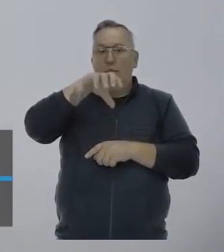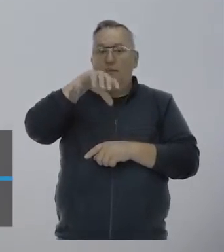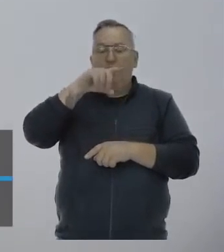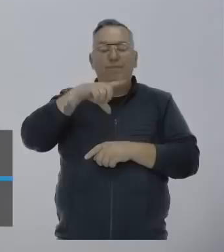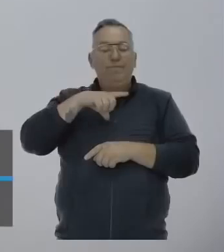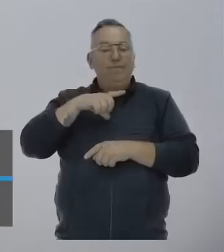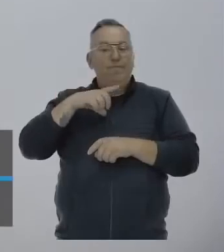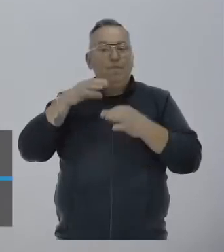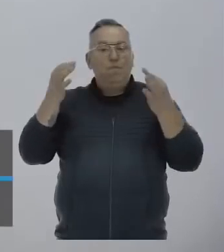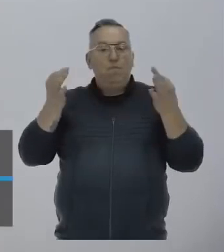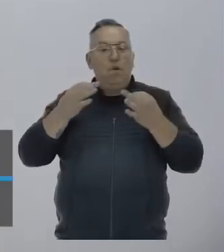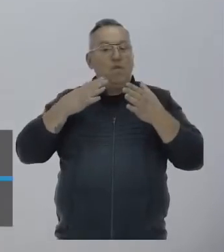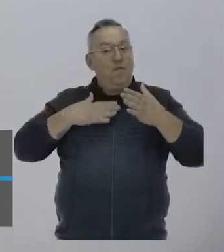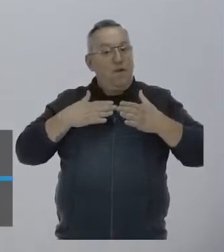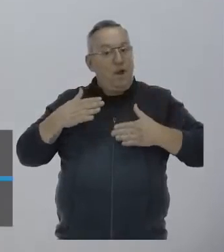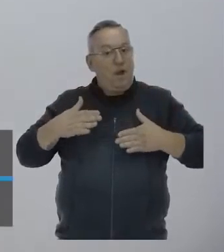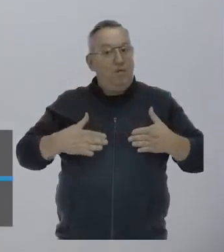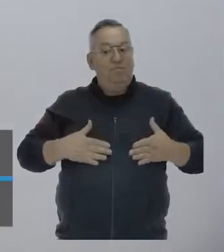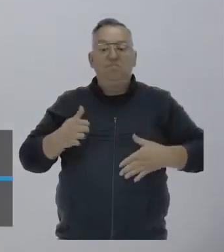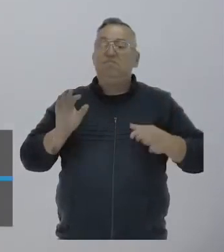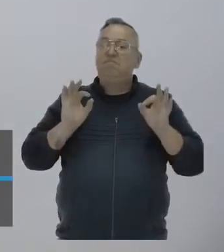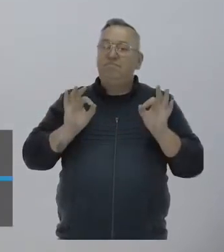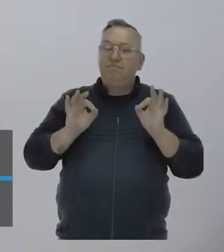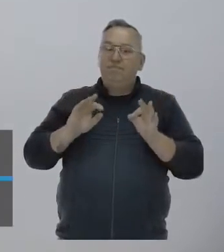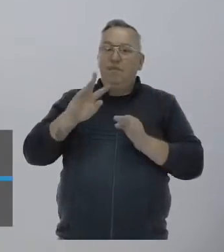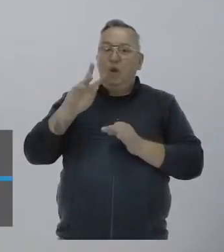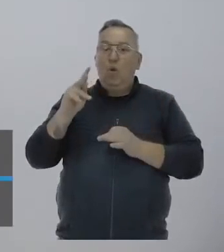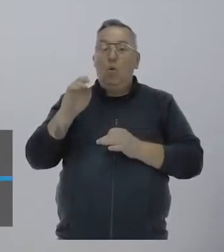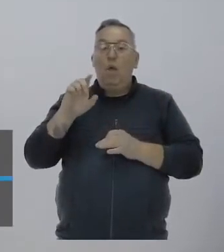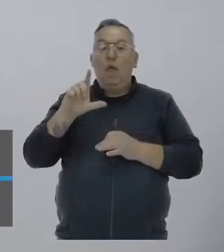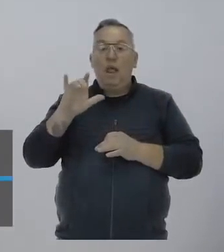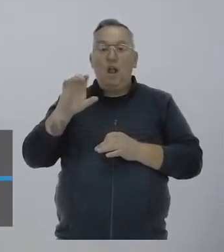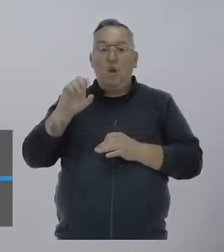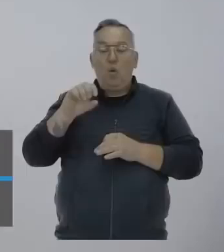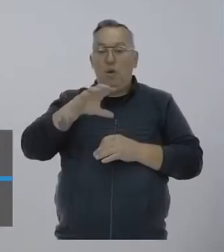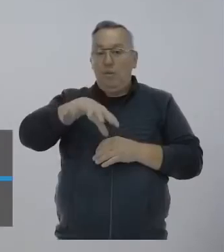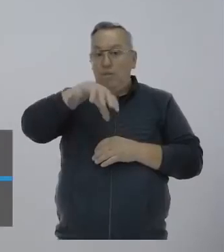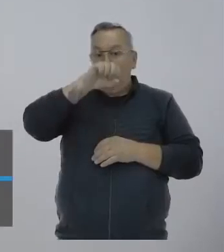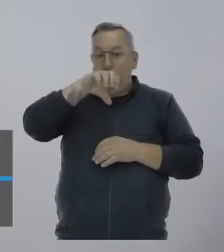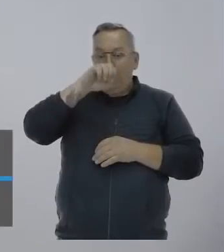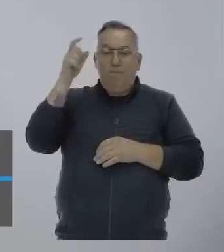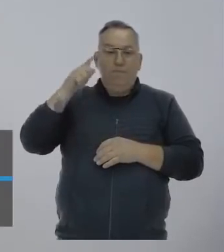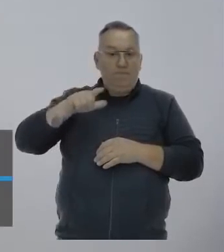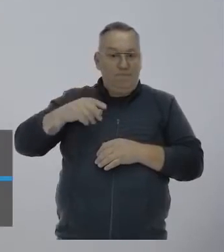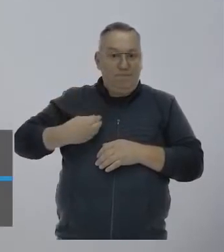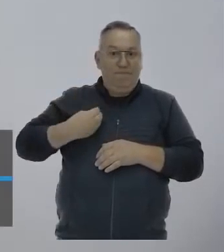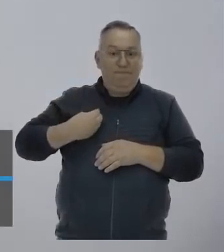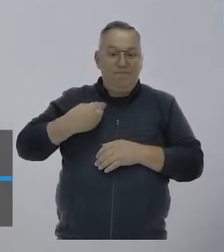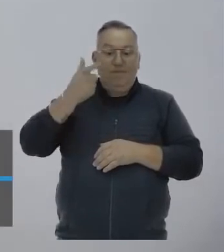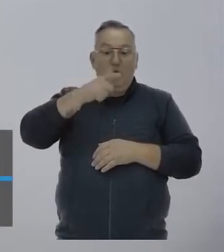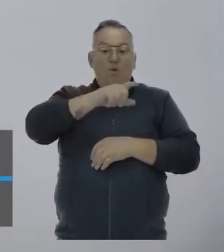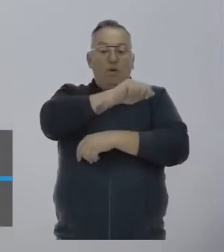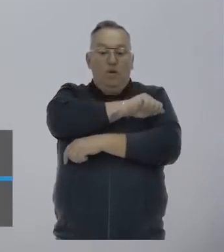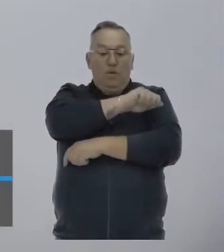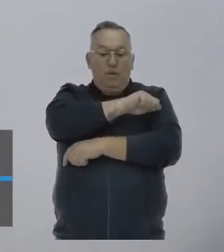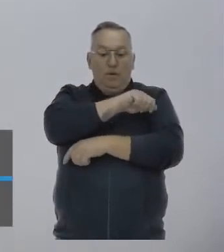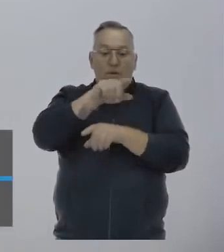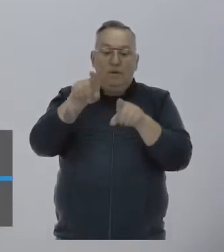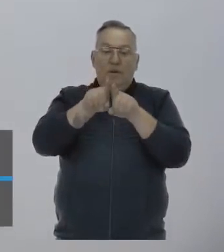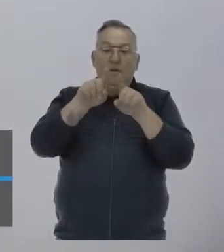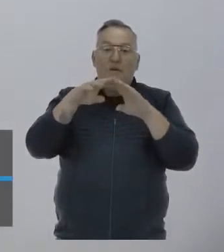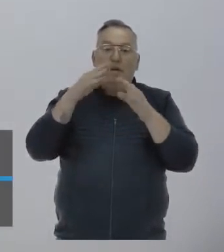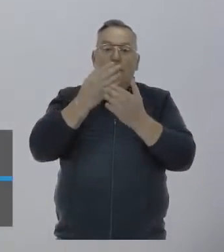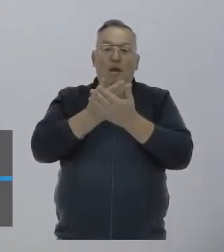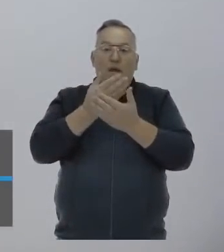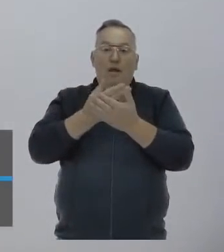bom funcionamento no nosso corpo. O Elion Christ está dizendo, respiramos para sobreviver. Tem outros alunos aqui, tem os alunos da